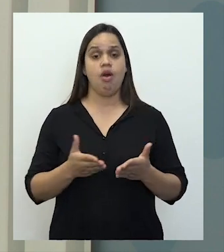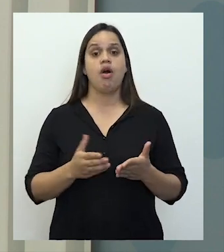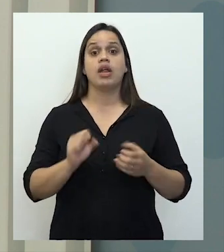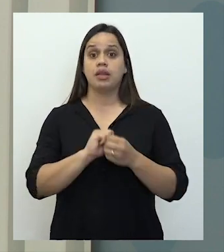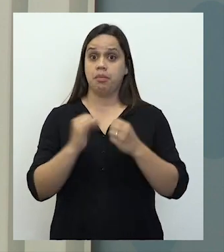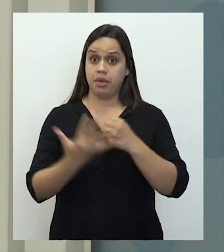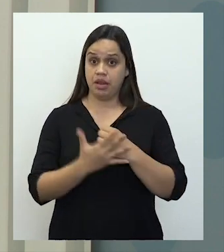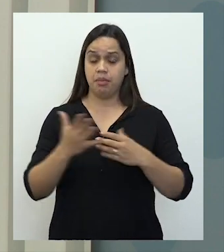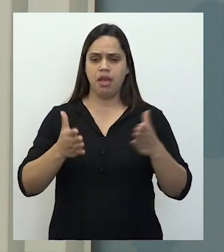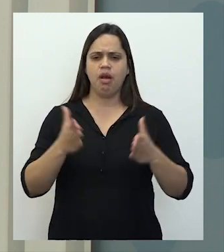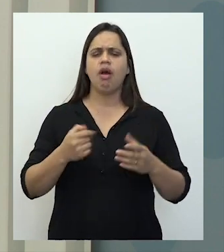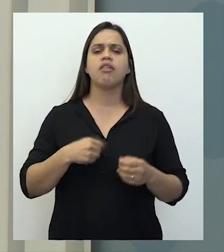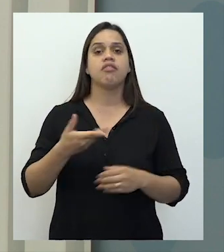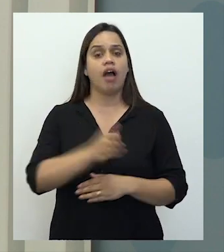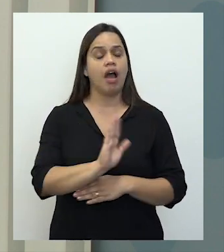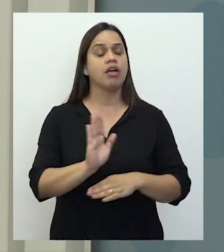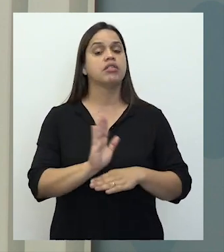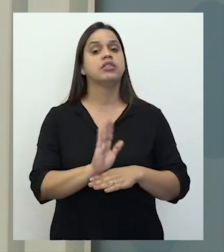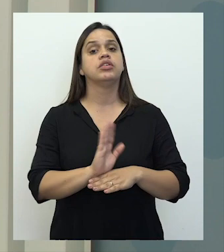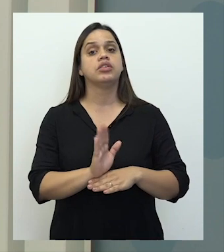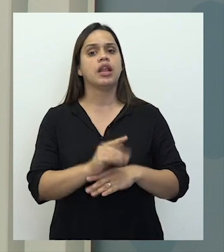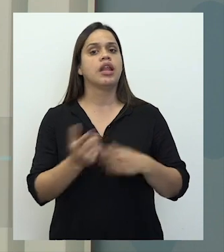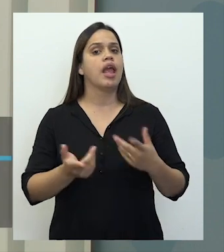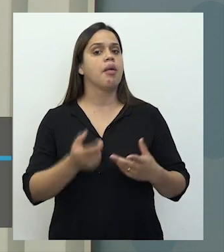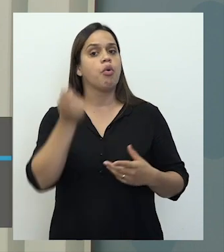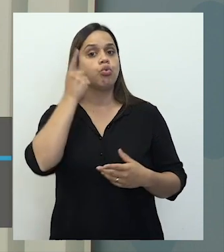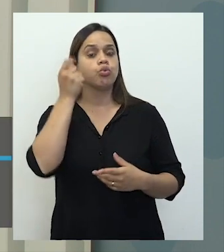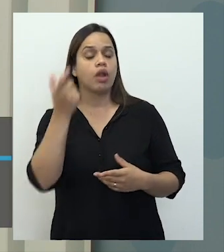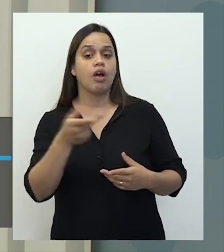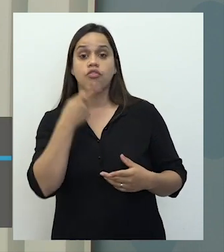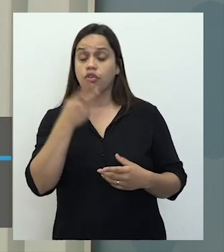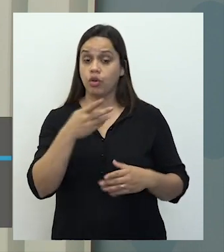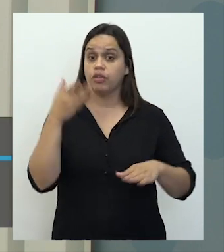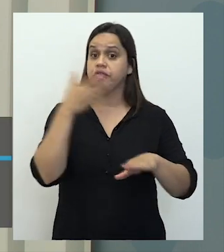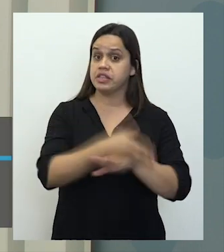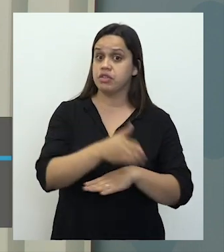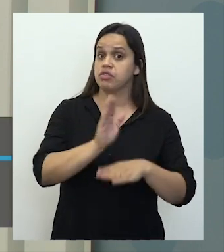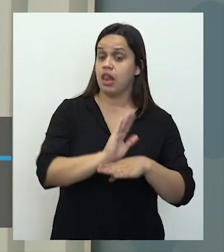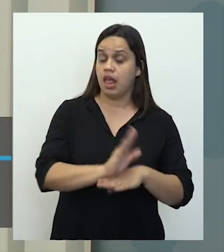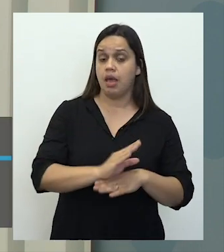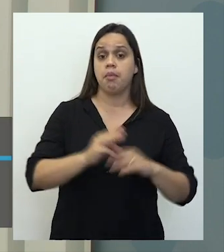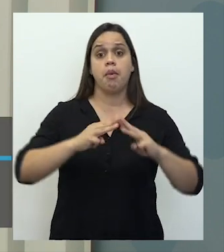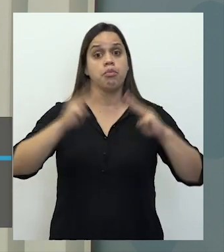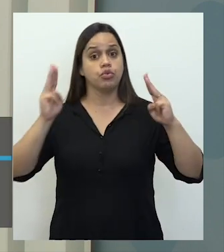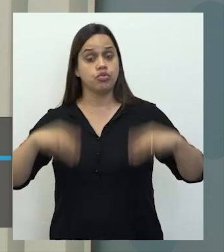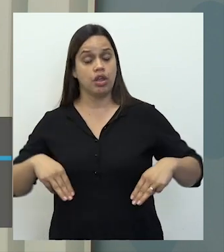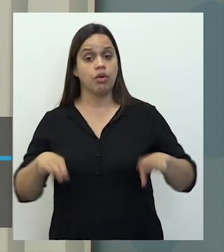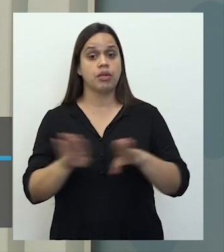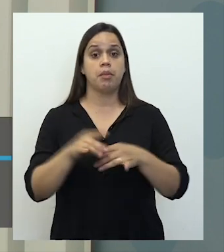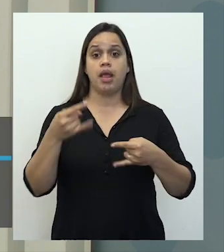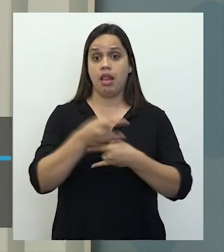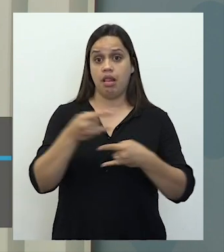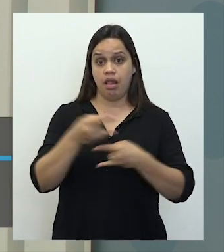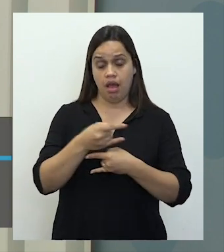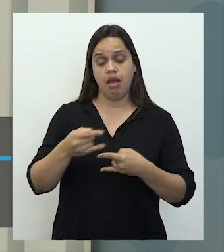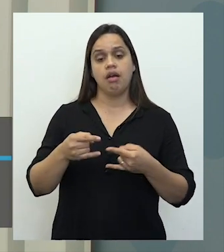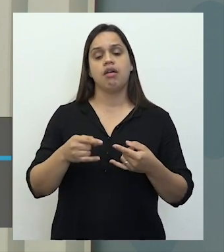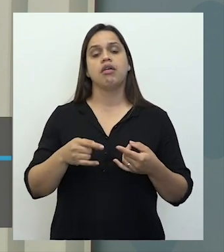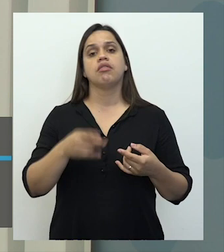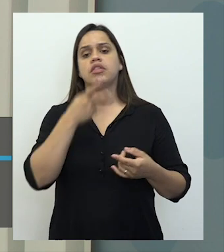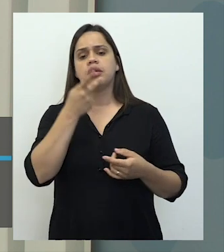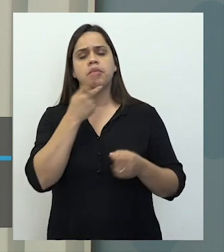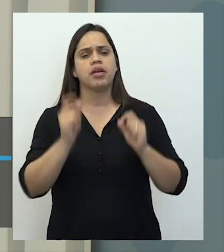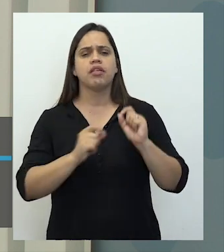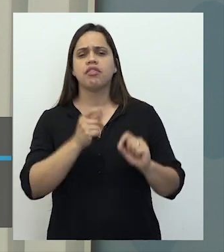alunos citando visitas virtuais a cinema, ao museu, citando lives, citando